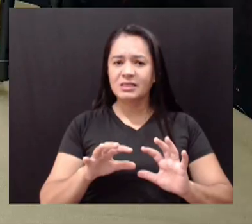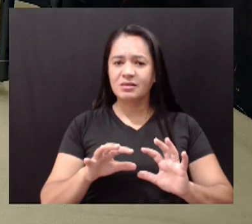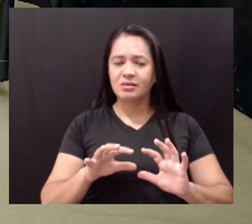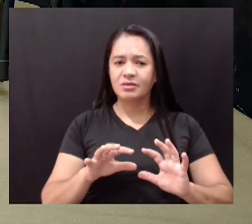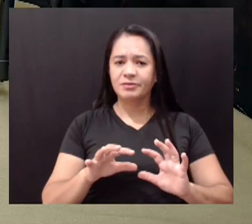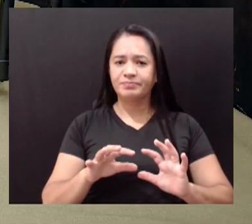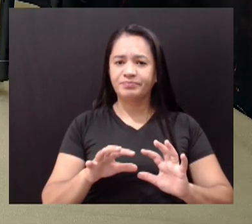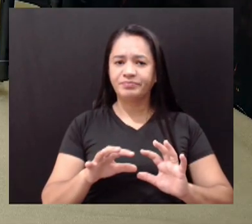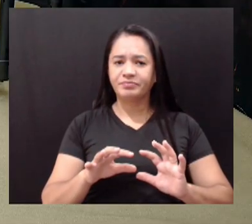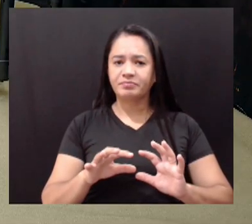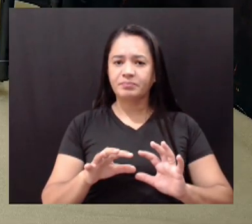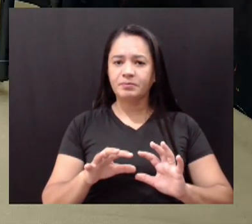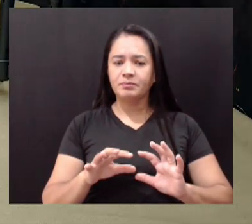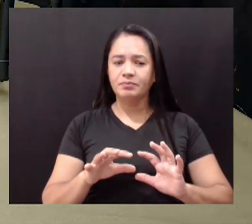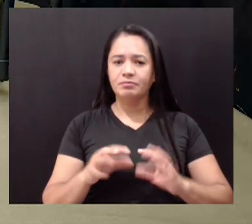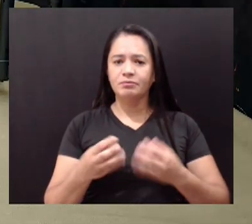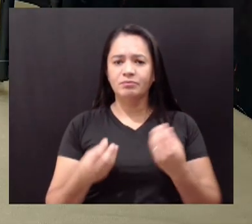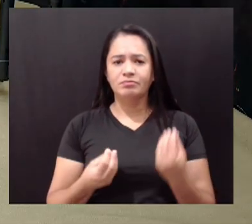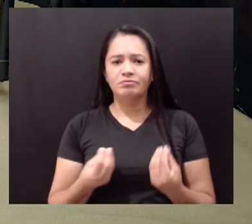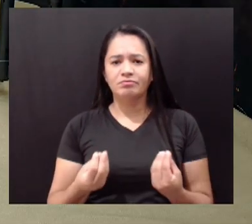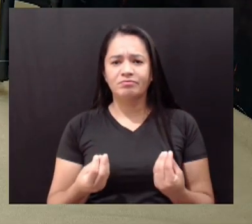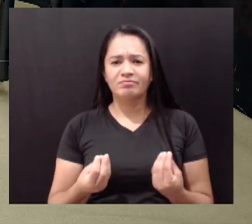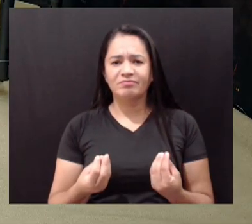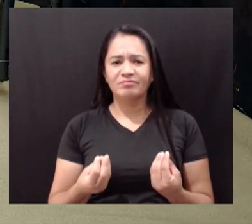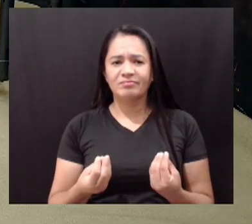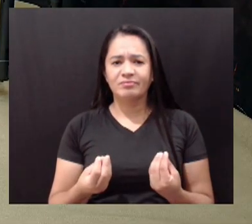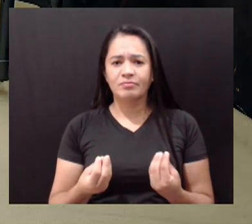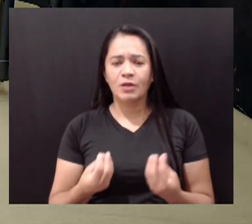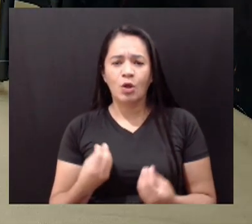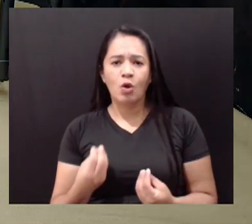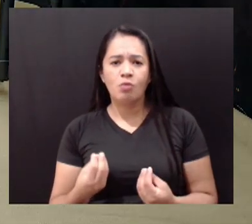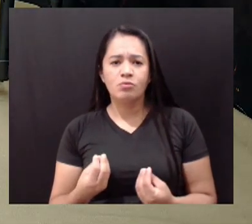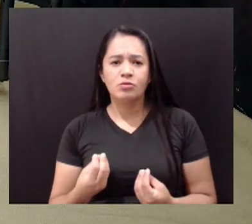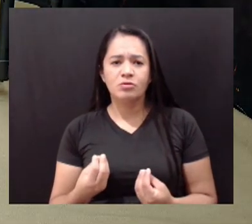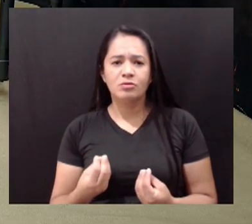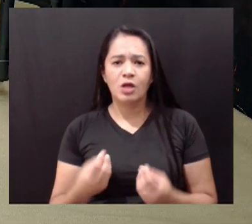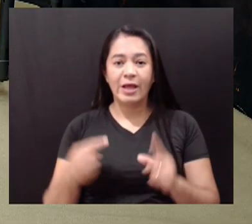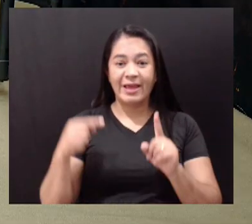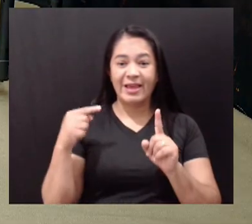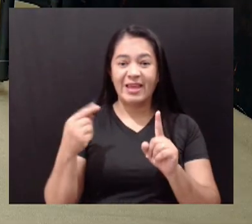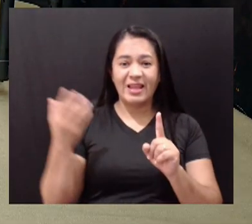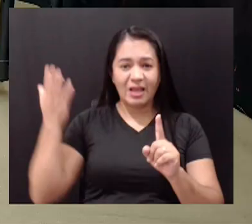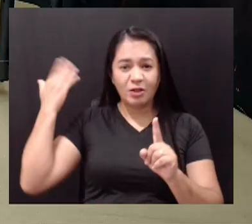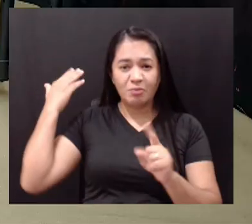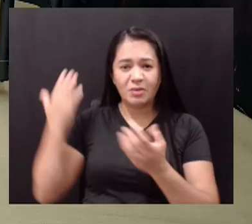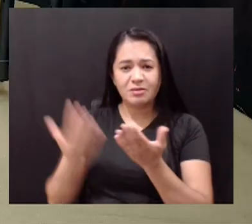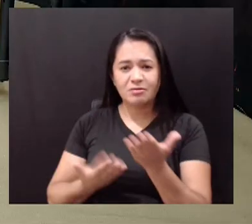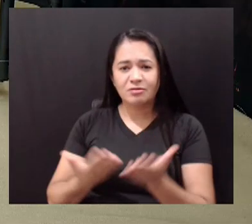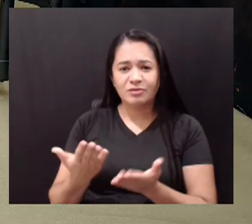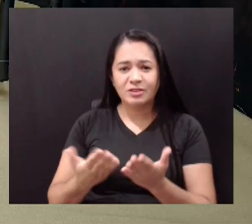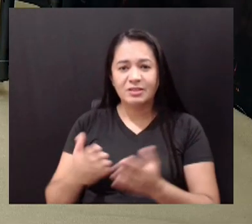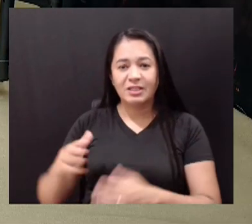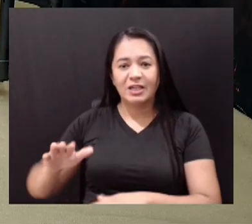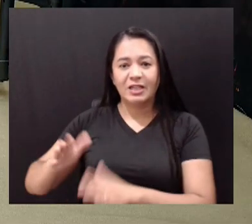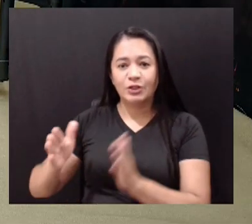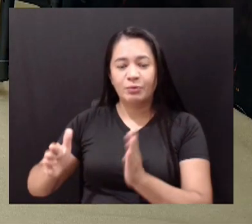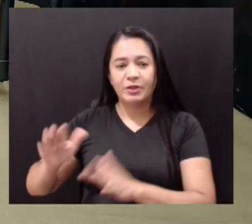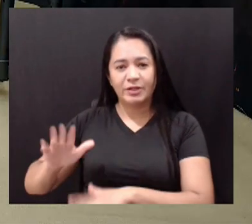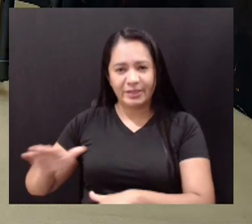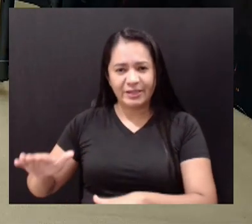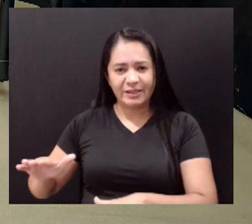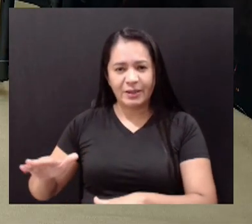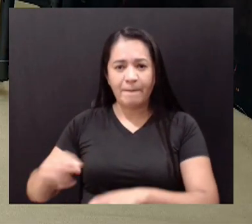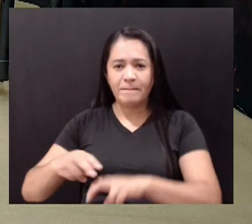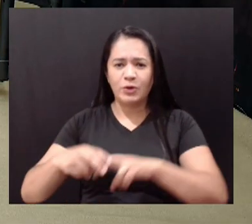questão. Isso tem a ver de como ele foi tratado quando criança? Isso ele traz,